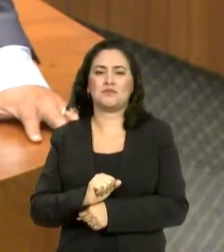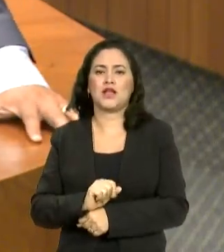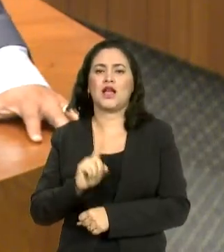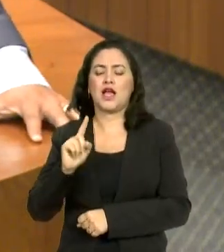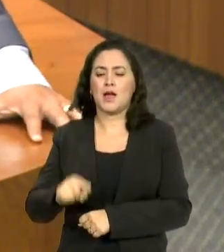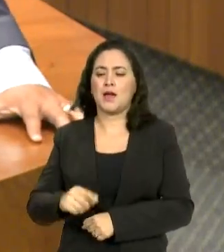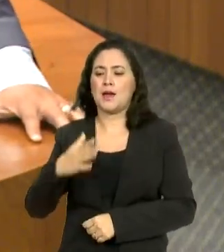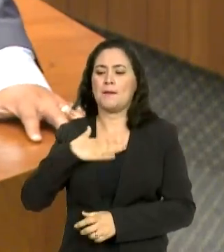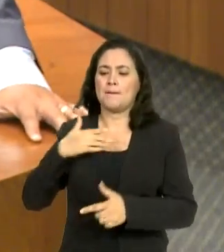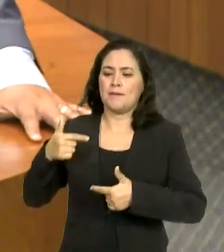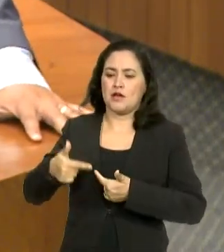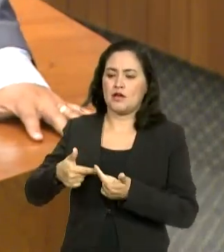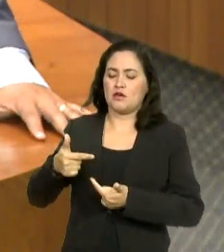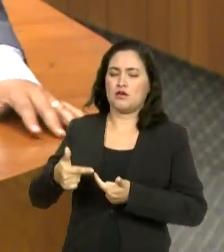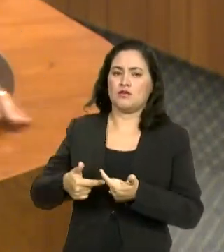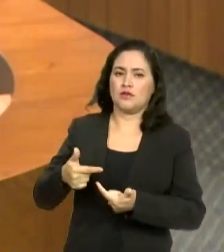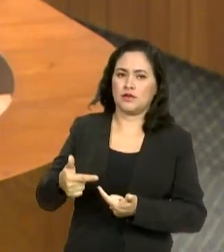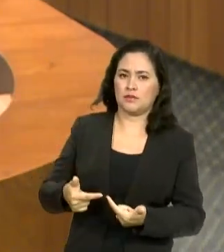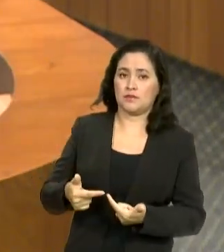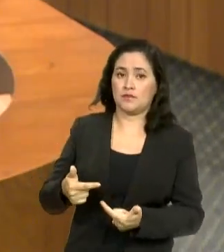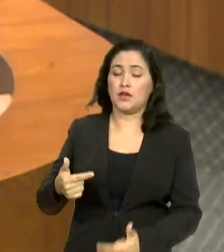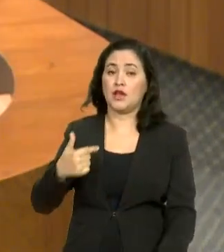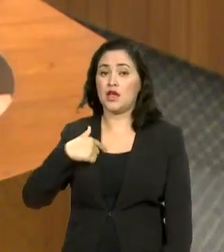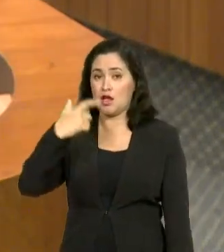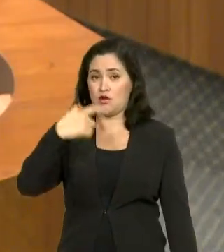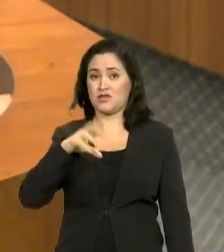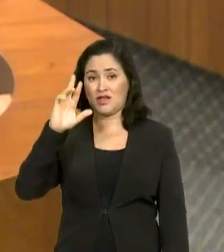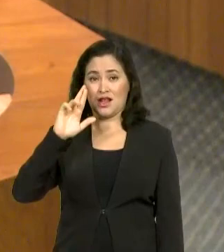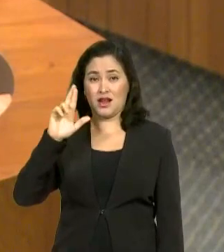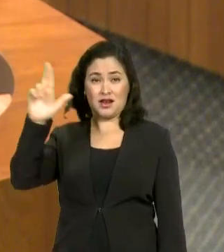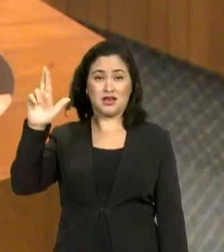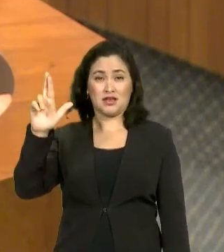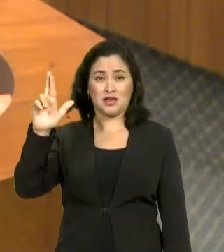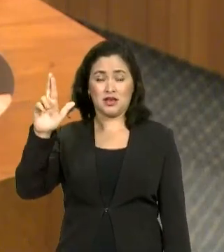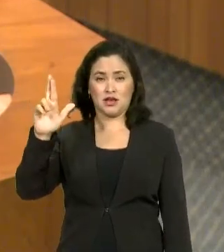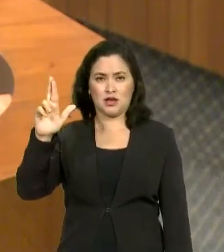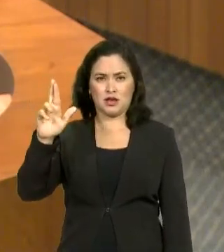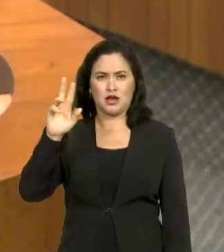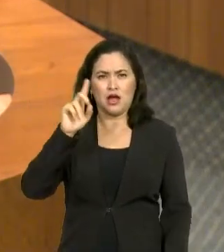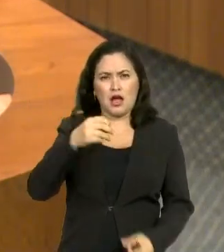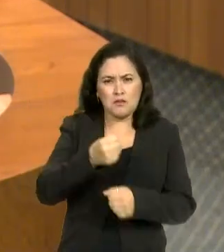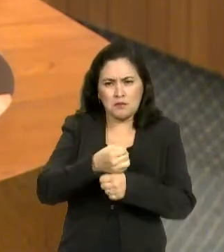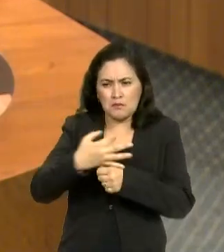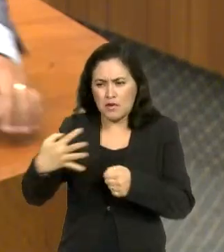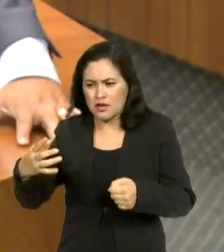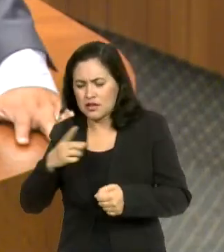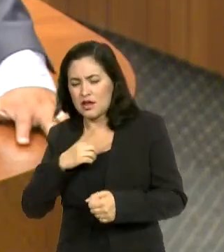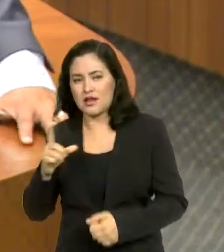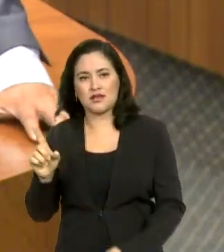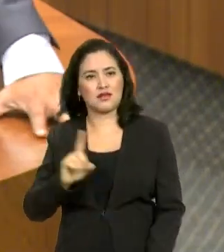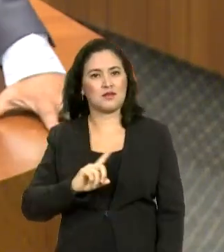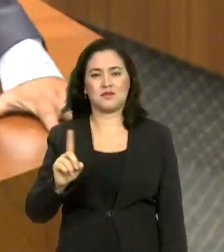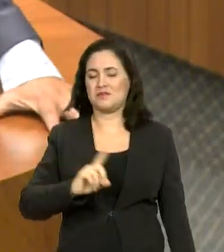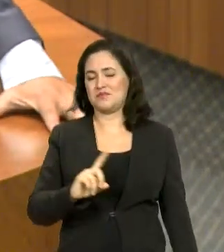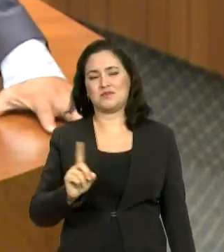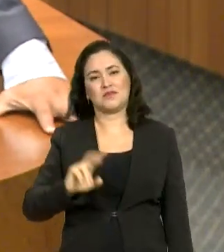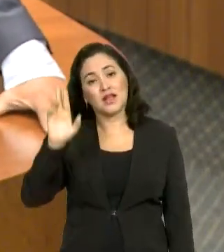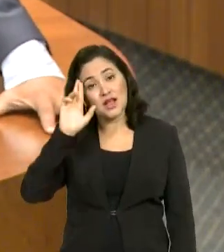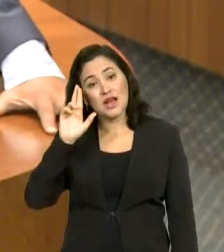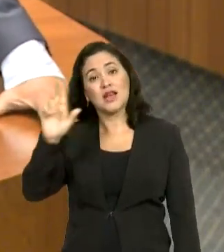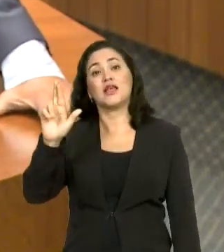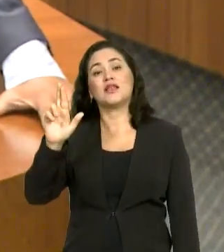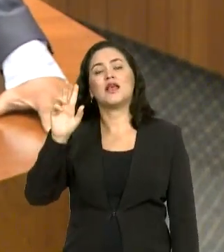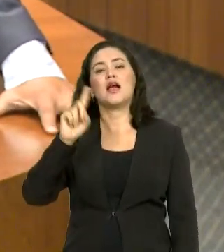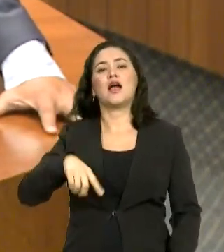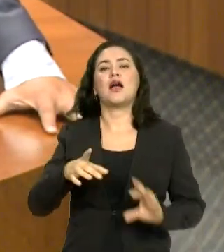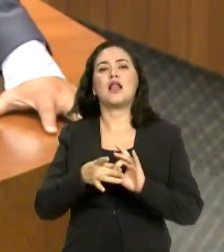E ser líder não quer dizer estar no mandato. Ser líder é ter a disposição